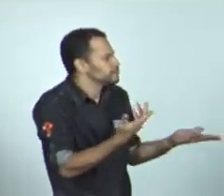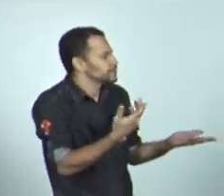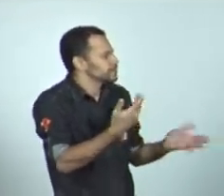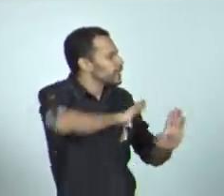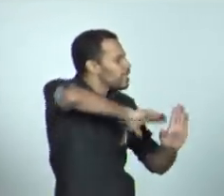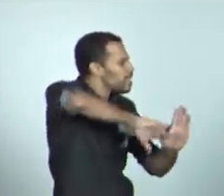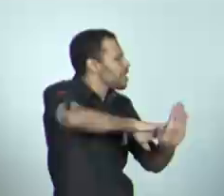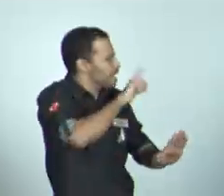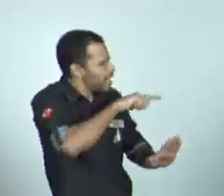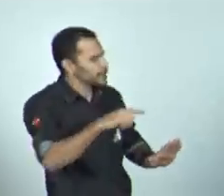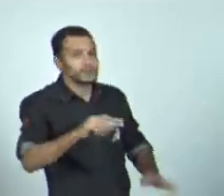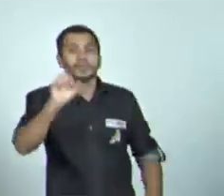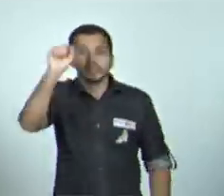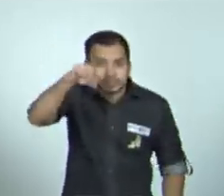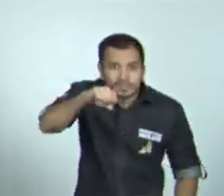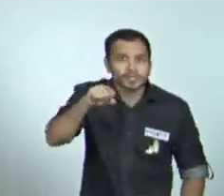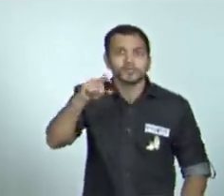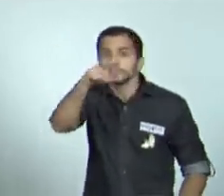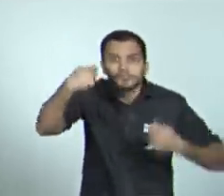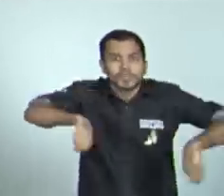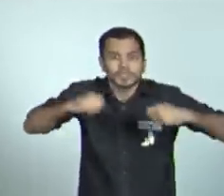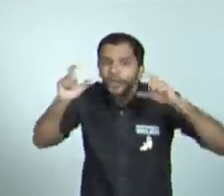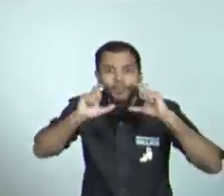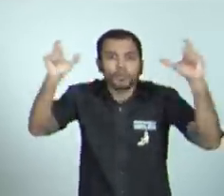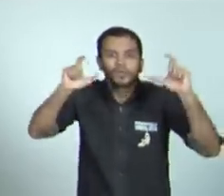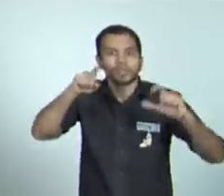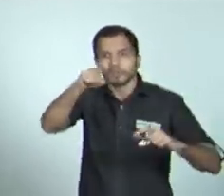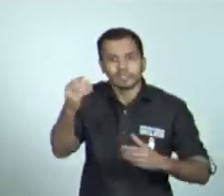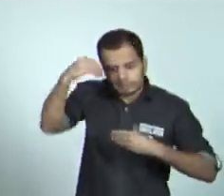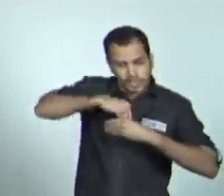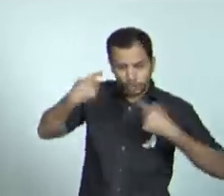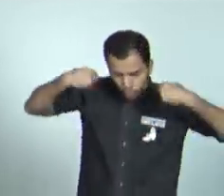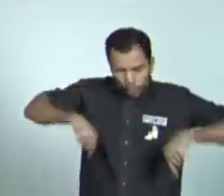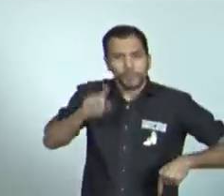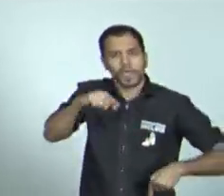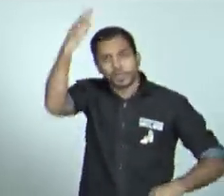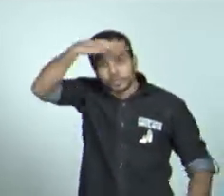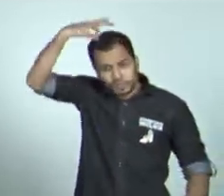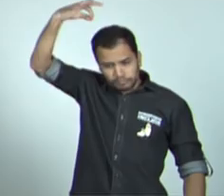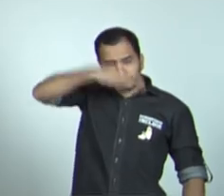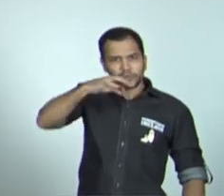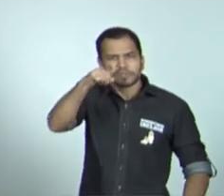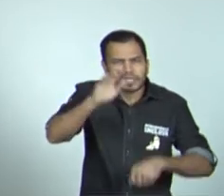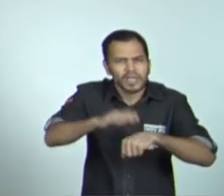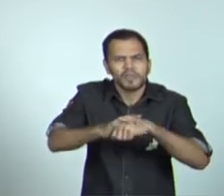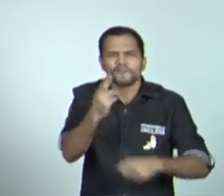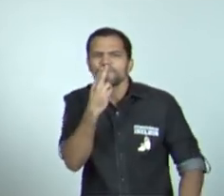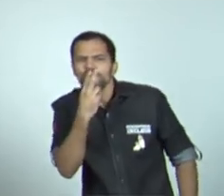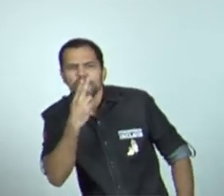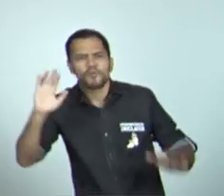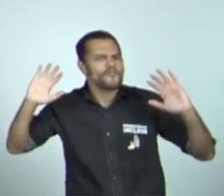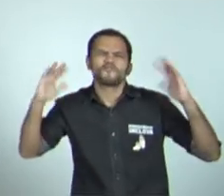o seu corpo é o templo do espírito santo como é que você vai dar para o fumo não pode como é que você vai dar para sua